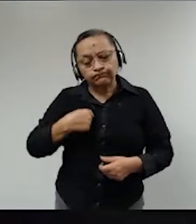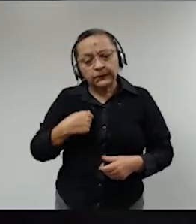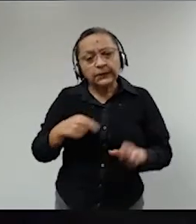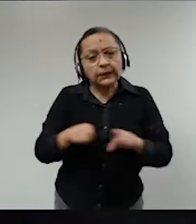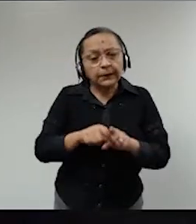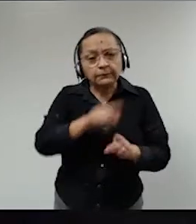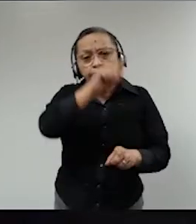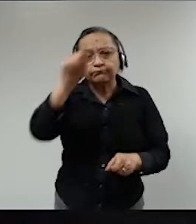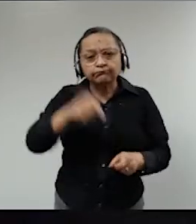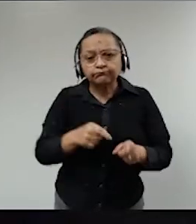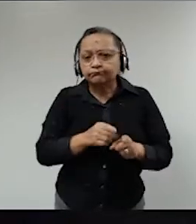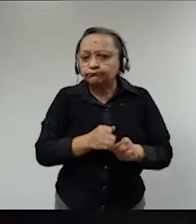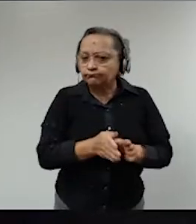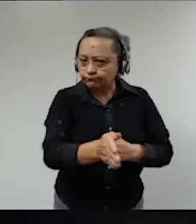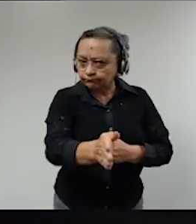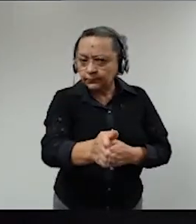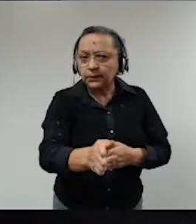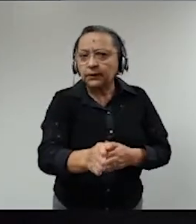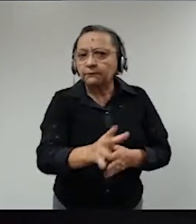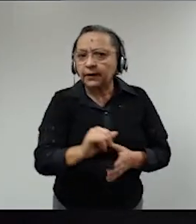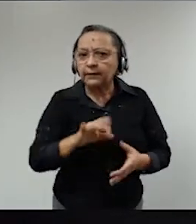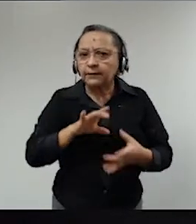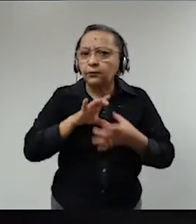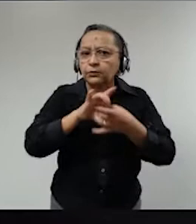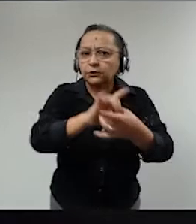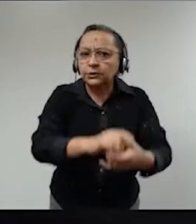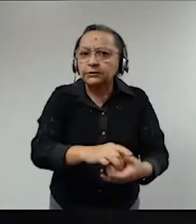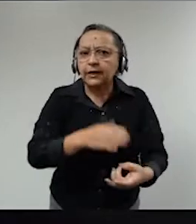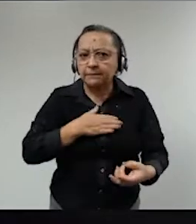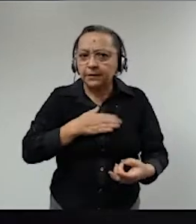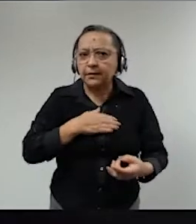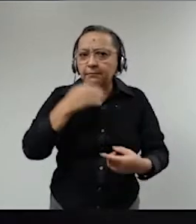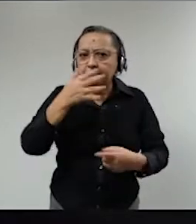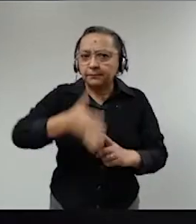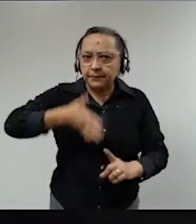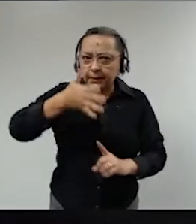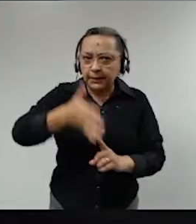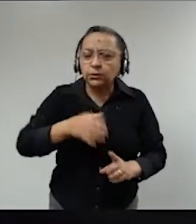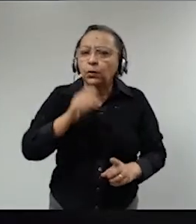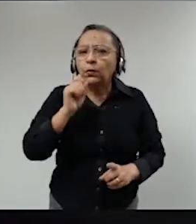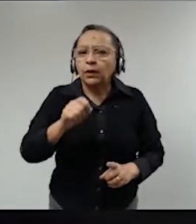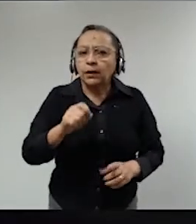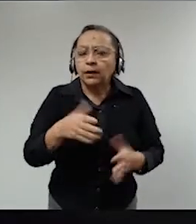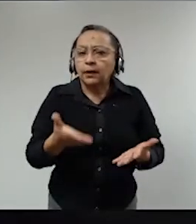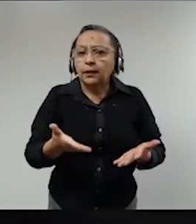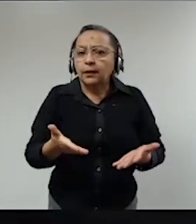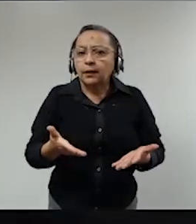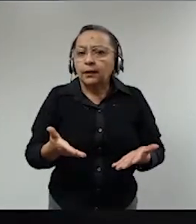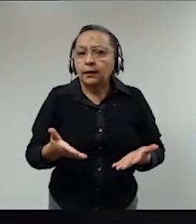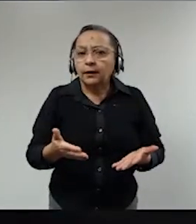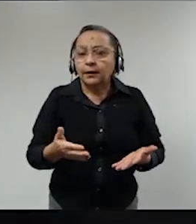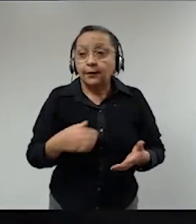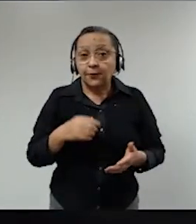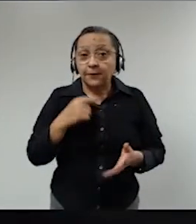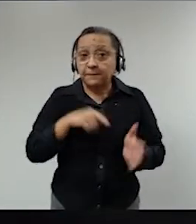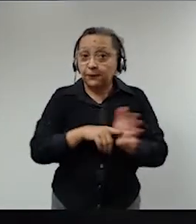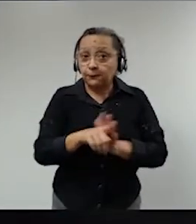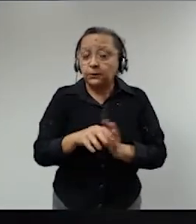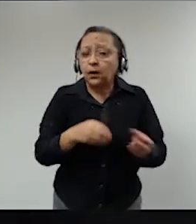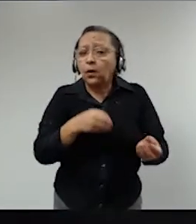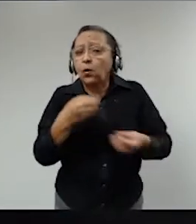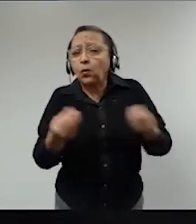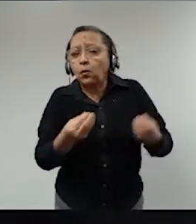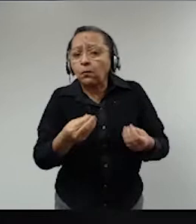direcionar o restante da minha fala é o seguinte: em que medida e sob quais